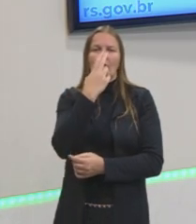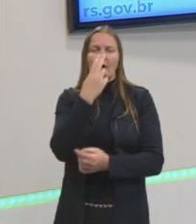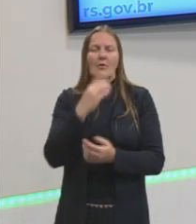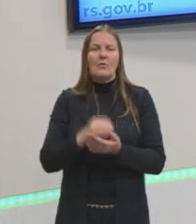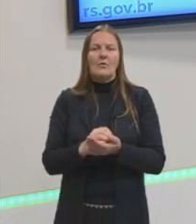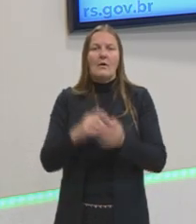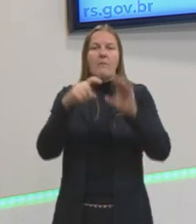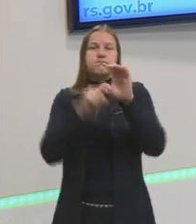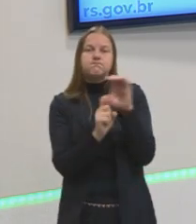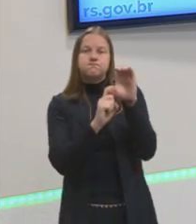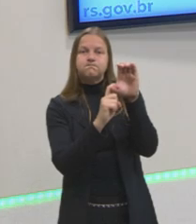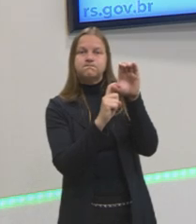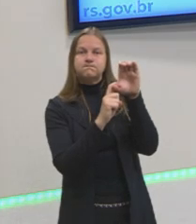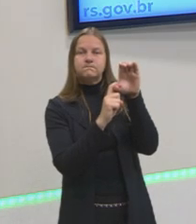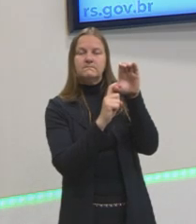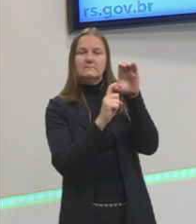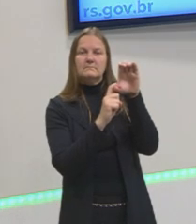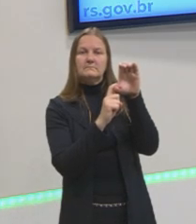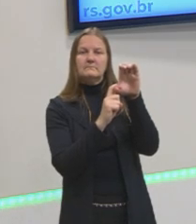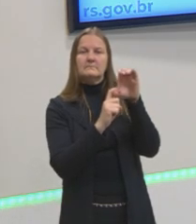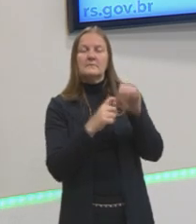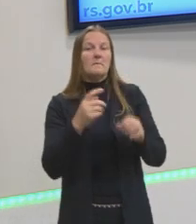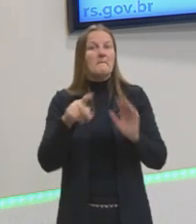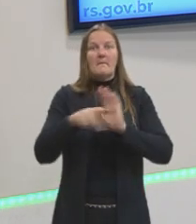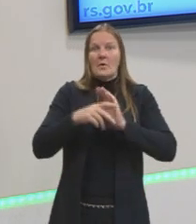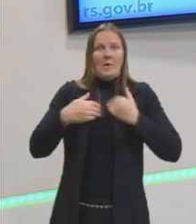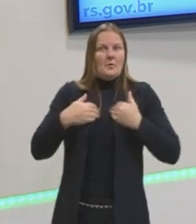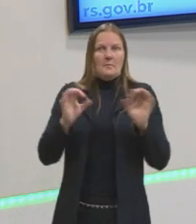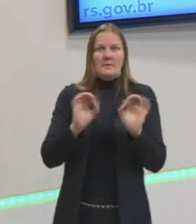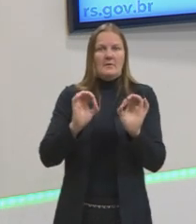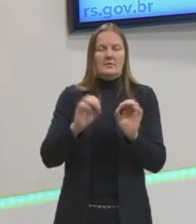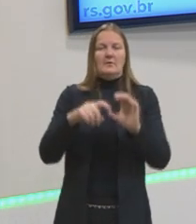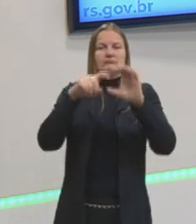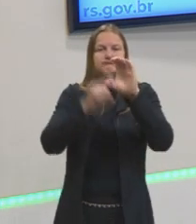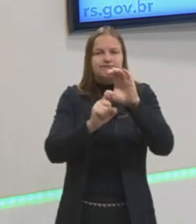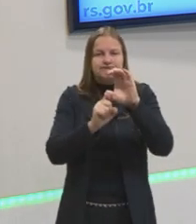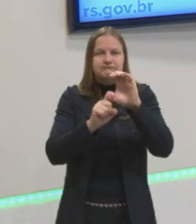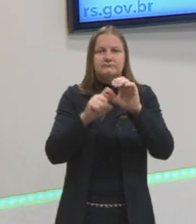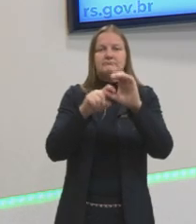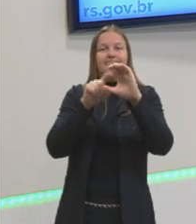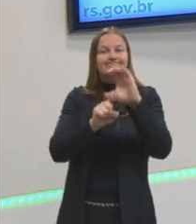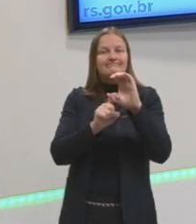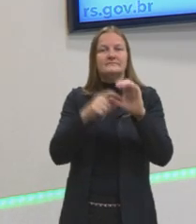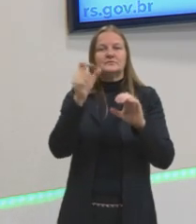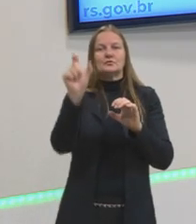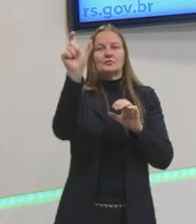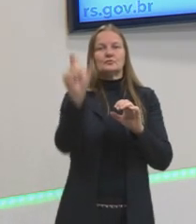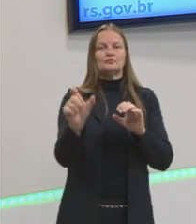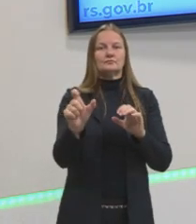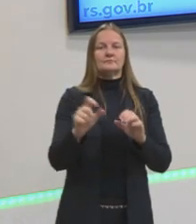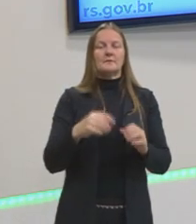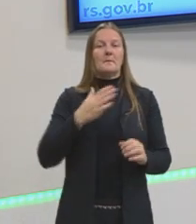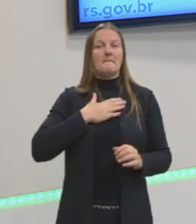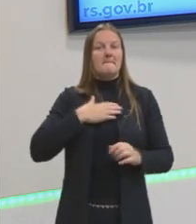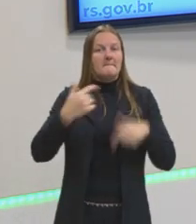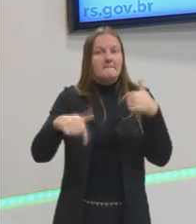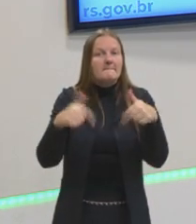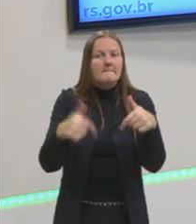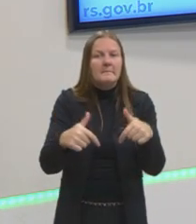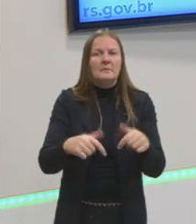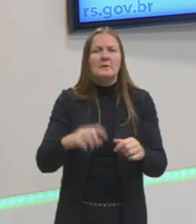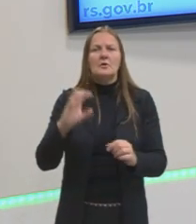nada é que pertence ao outro então um trabalhador alienado um trabalho alienado é quando o meu trabalho